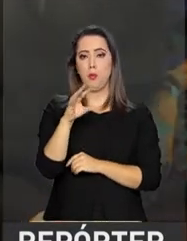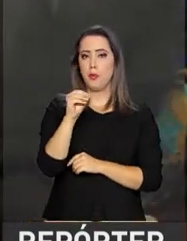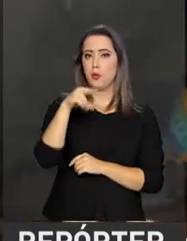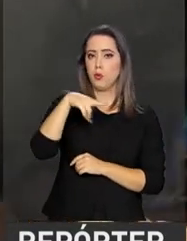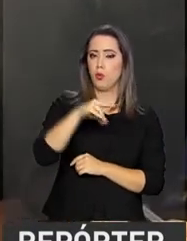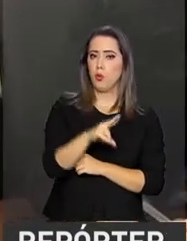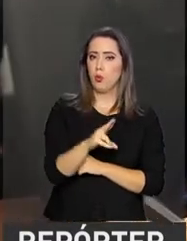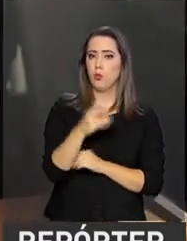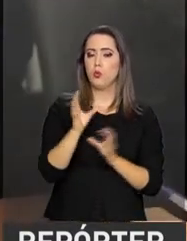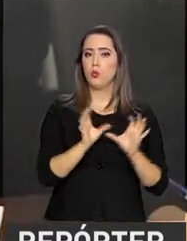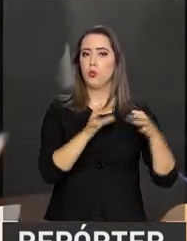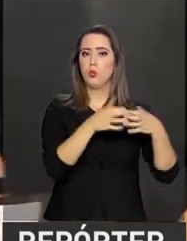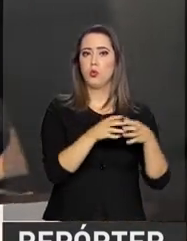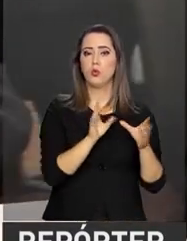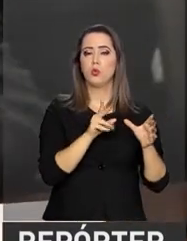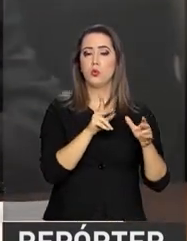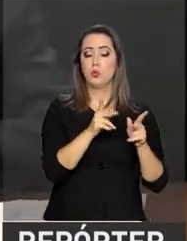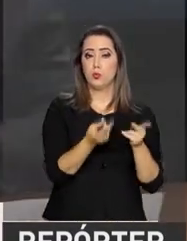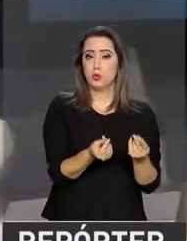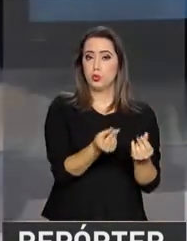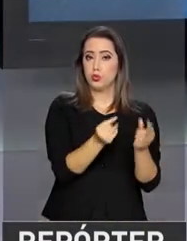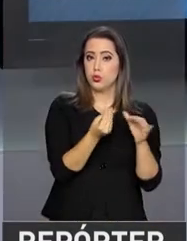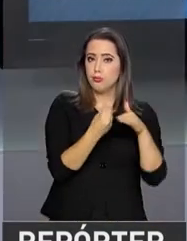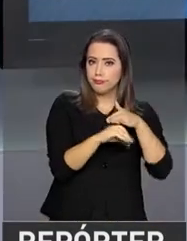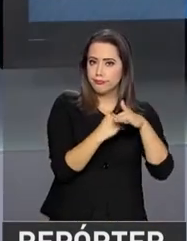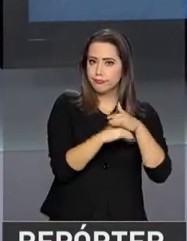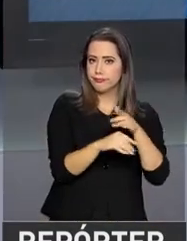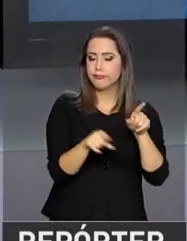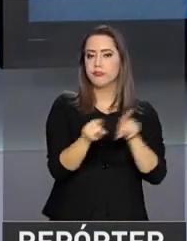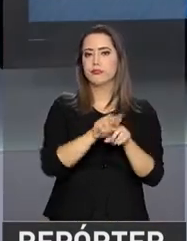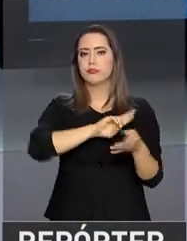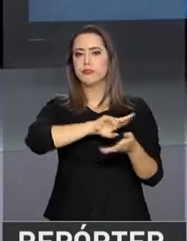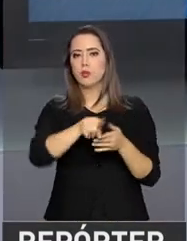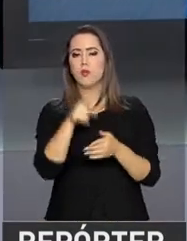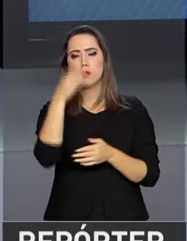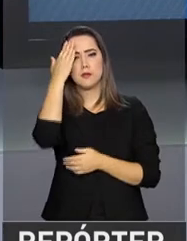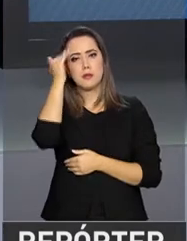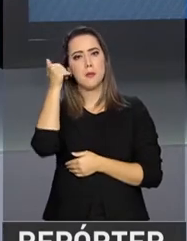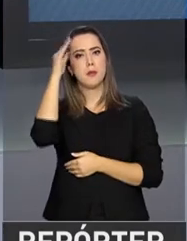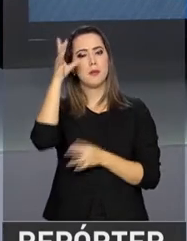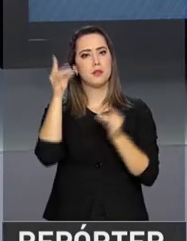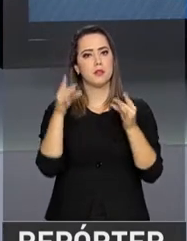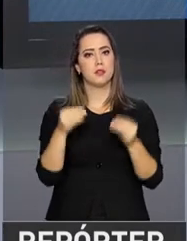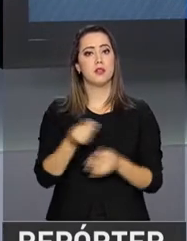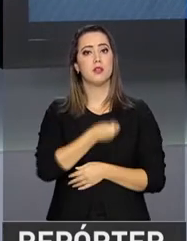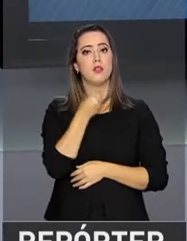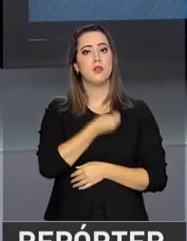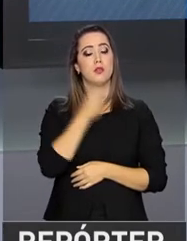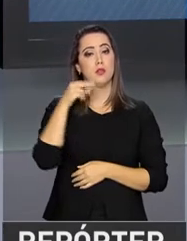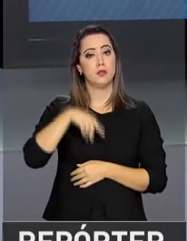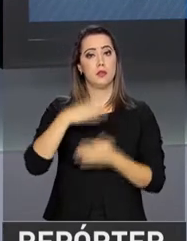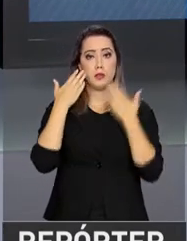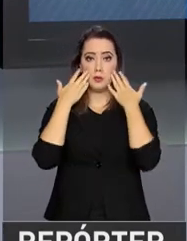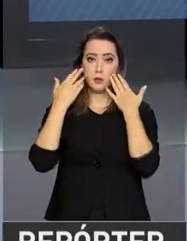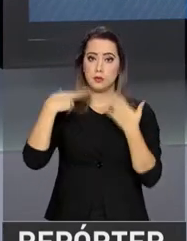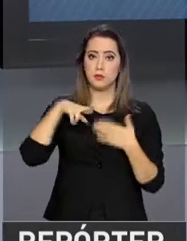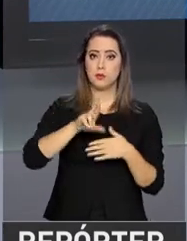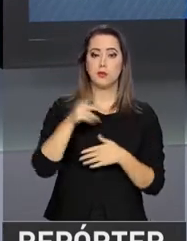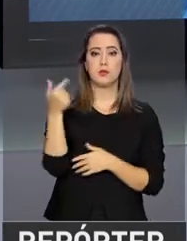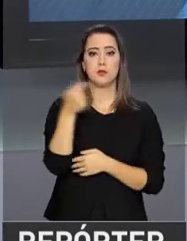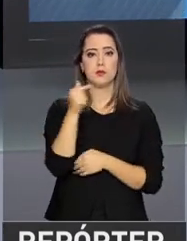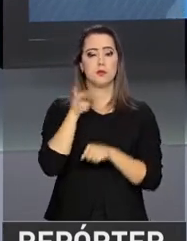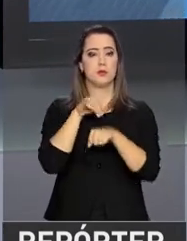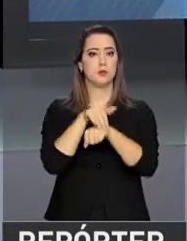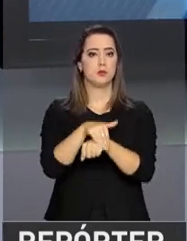poupadores ea febraban você vai saber mais do acordo sobre planos econômicos ao vivo aqui na nbr a partir das